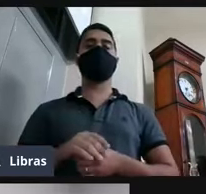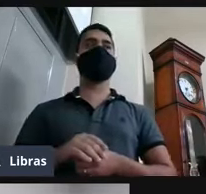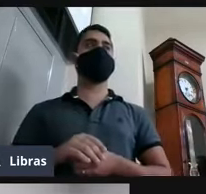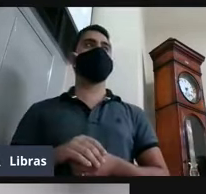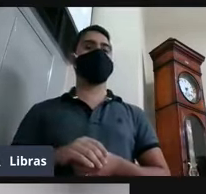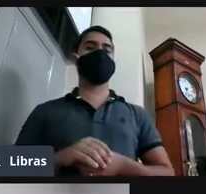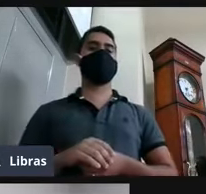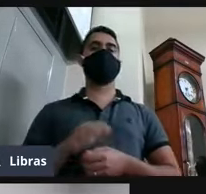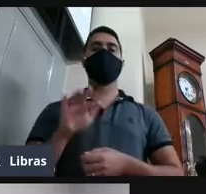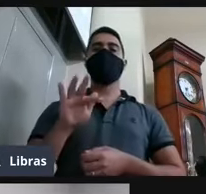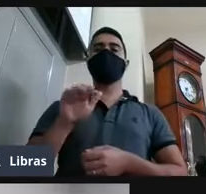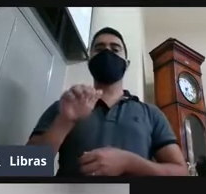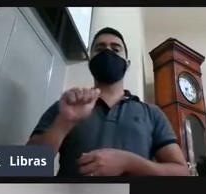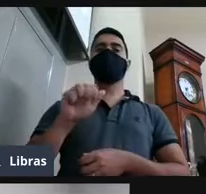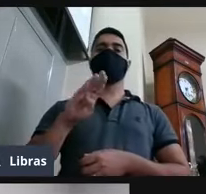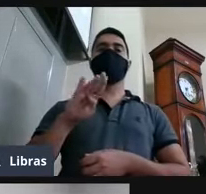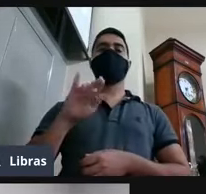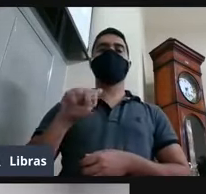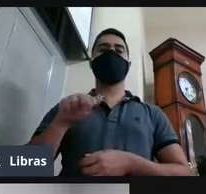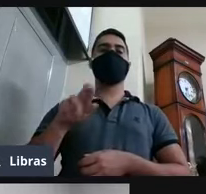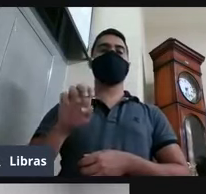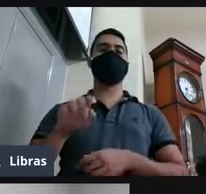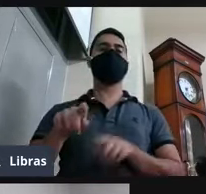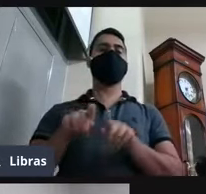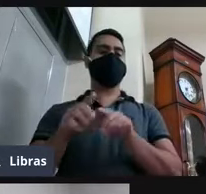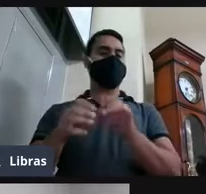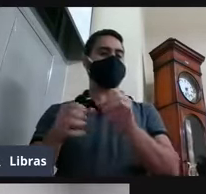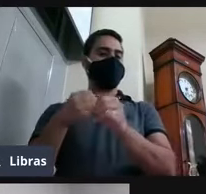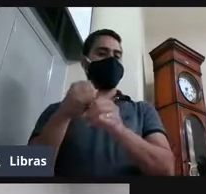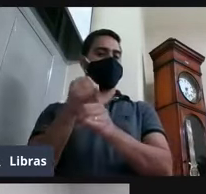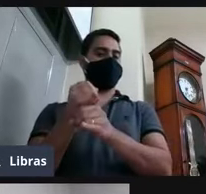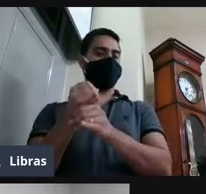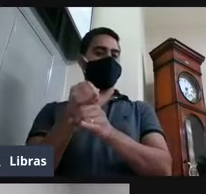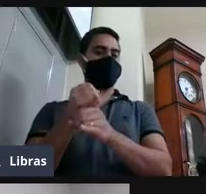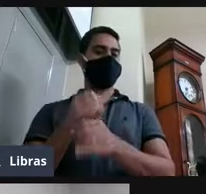Vereadora Fabiane Vasconcelos, se encontra presente. Presente.